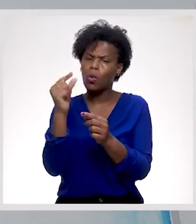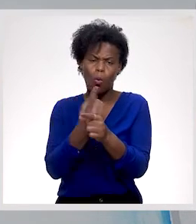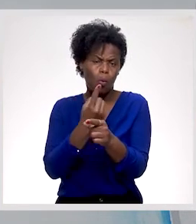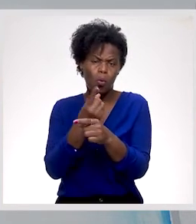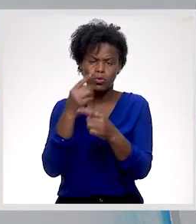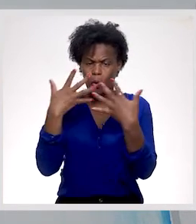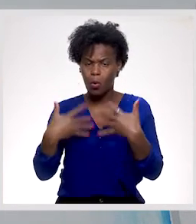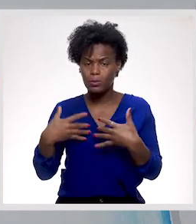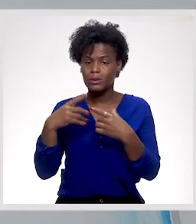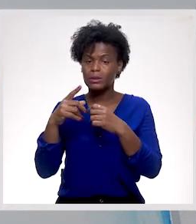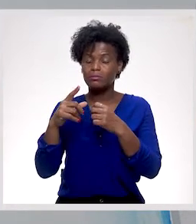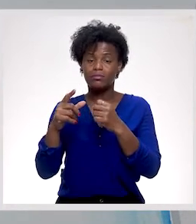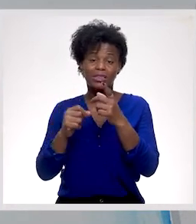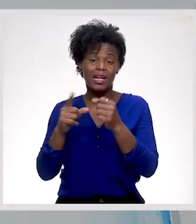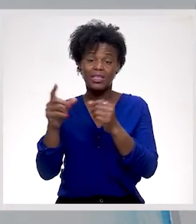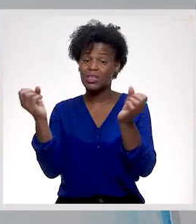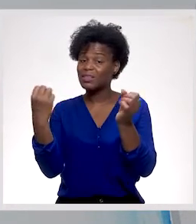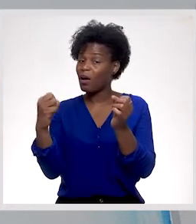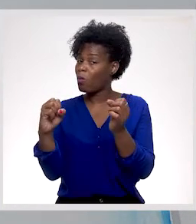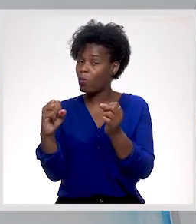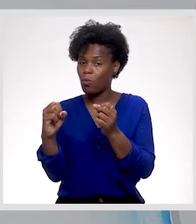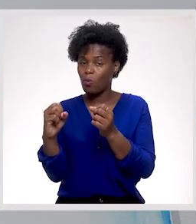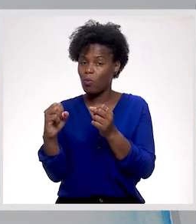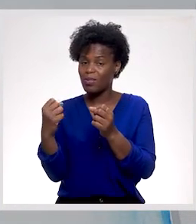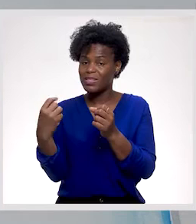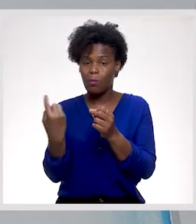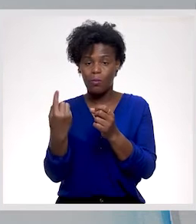celestes e não são satélites.